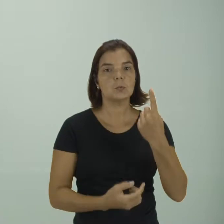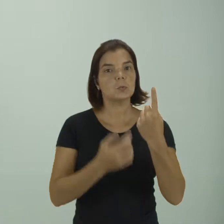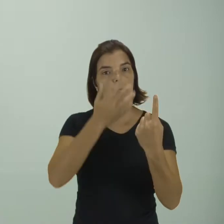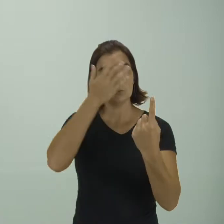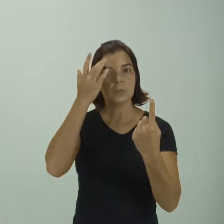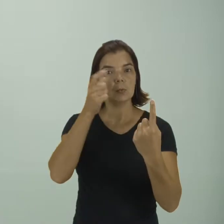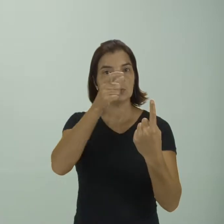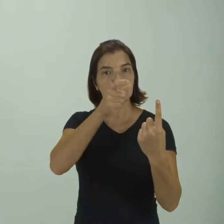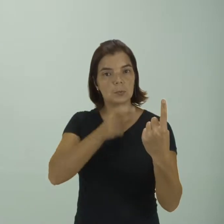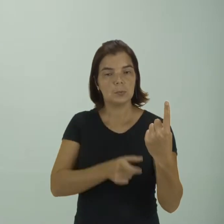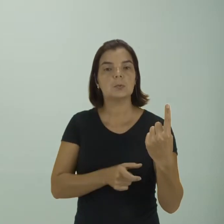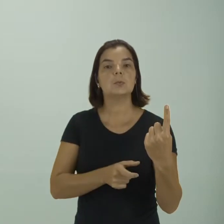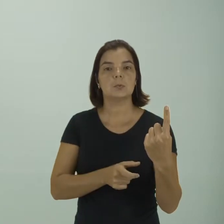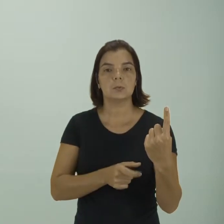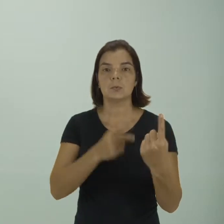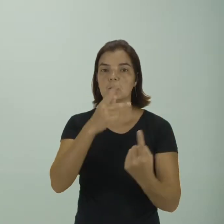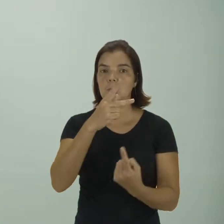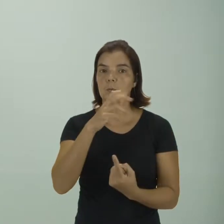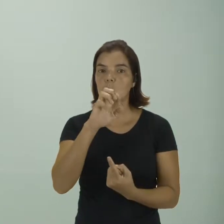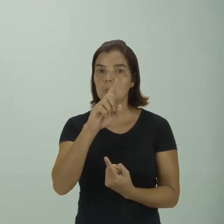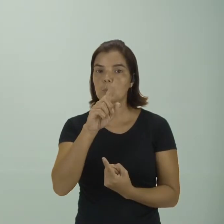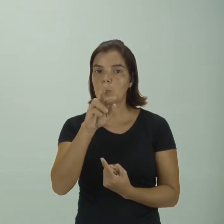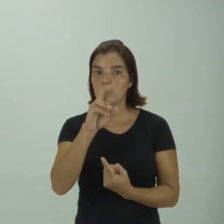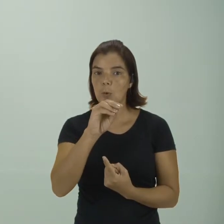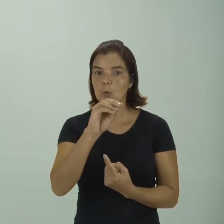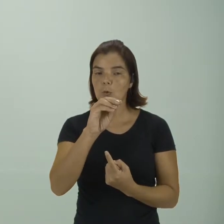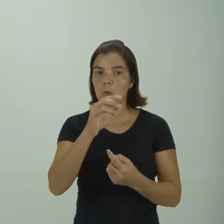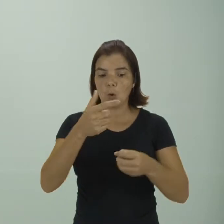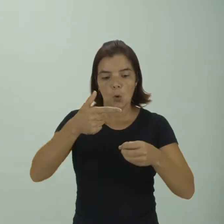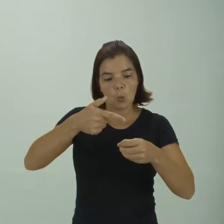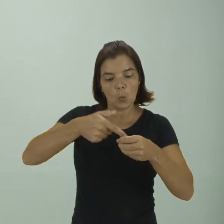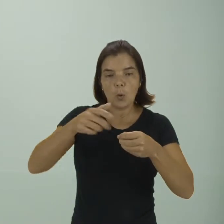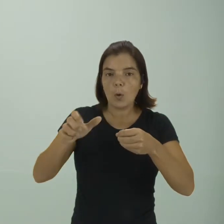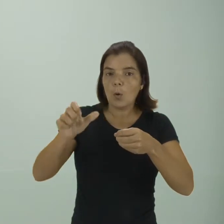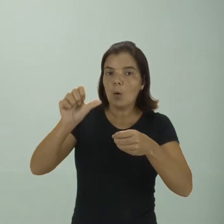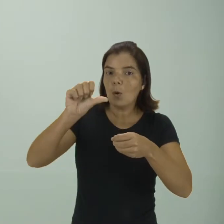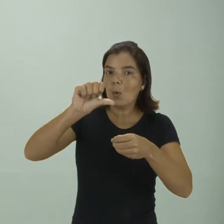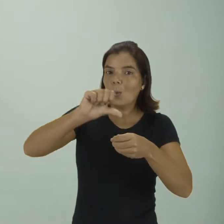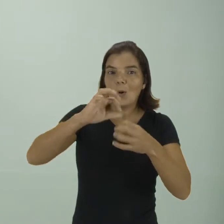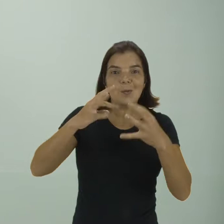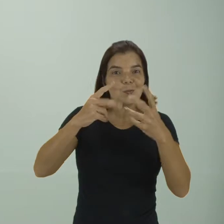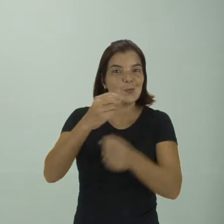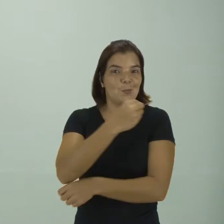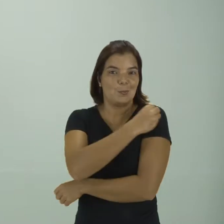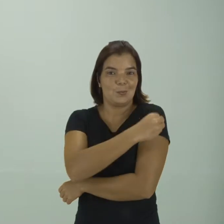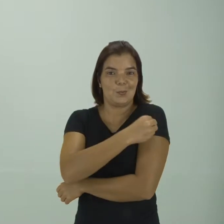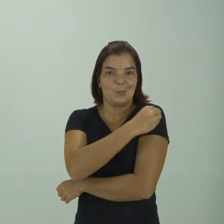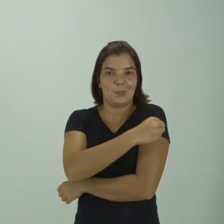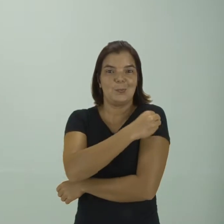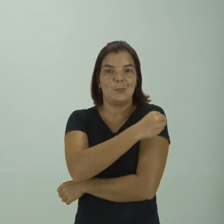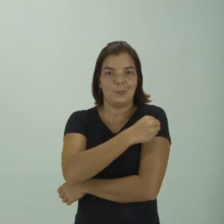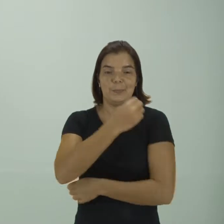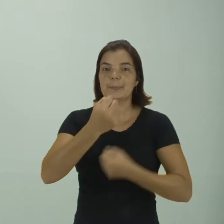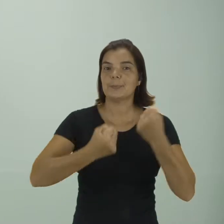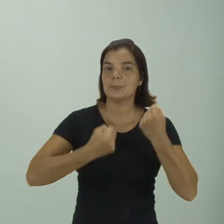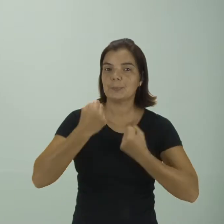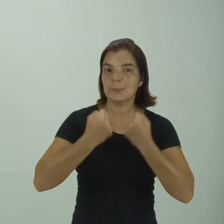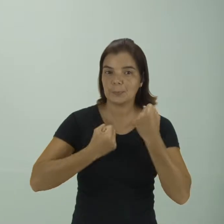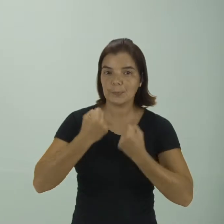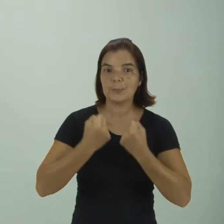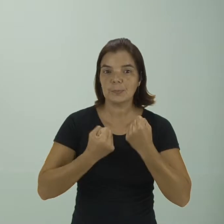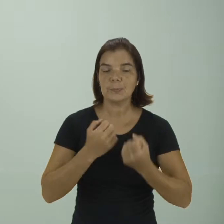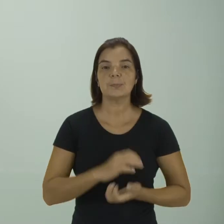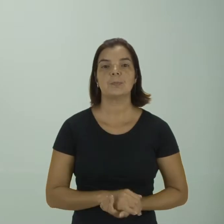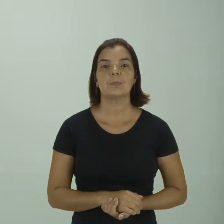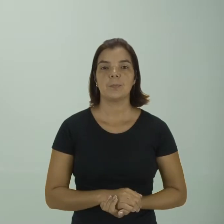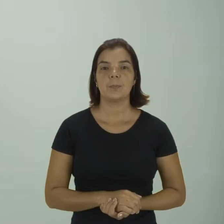pessoa, Pedro, ele pegou e encheu completamente o tanque do seu automóvel de